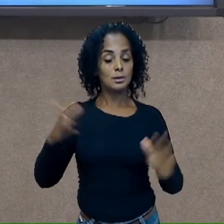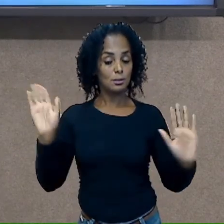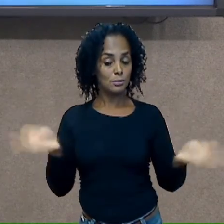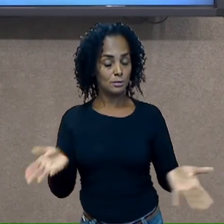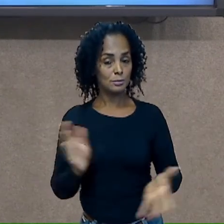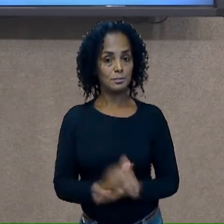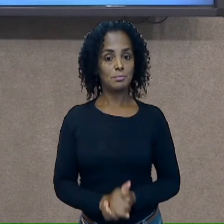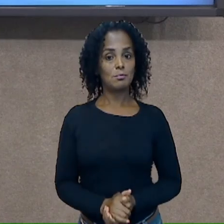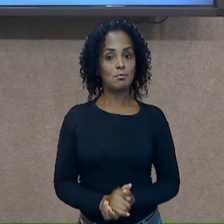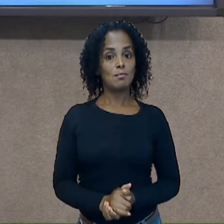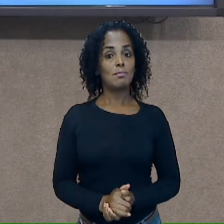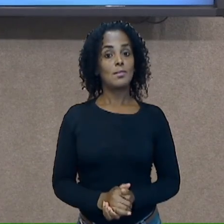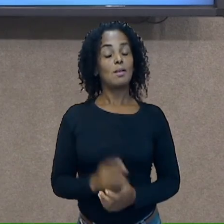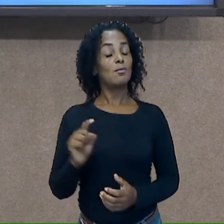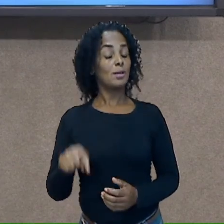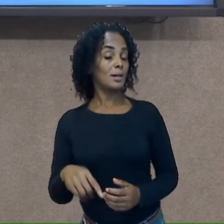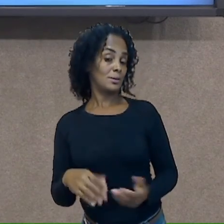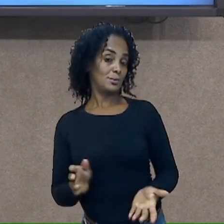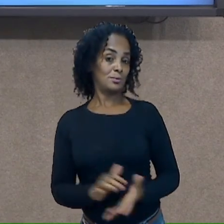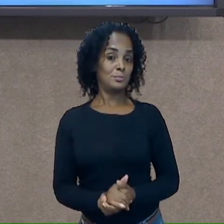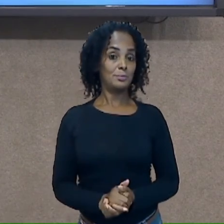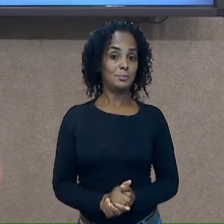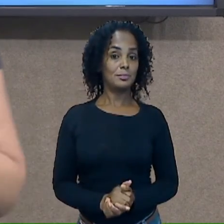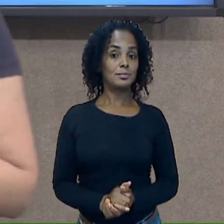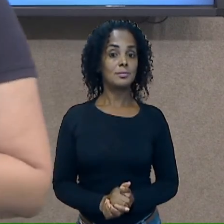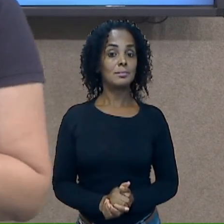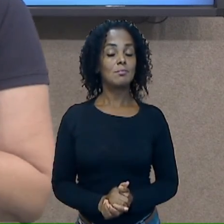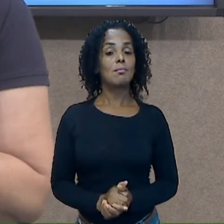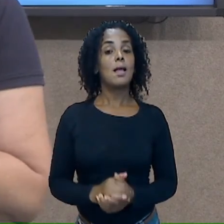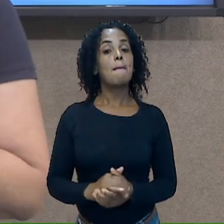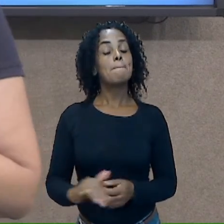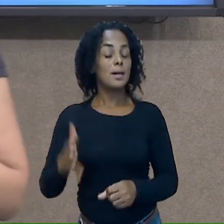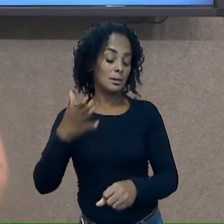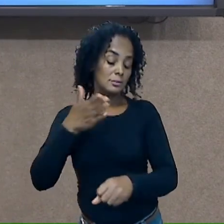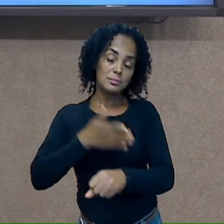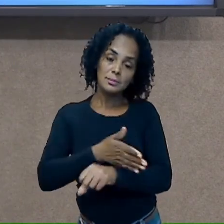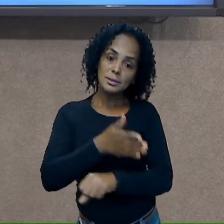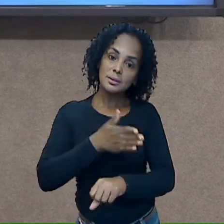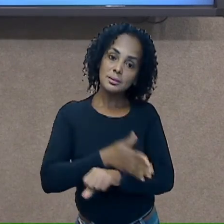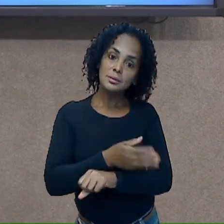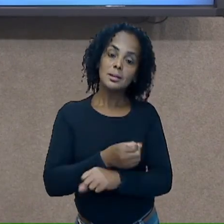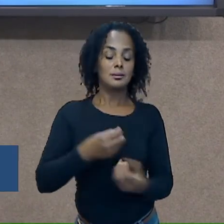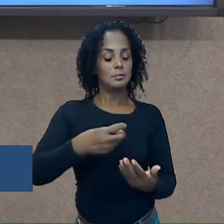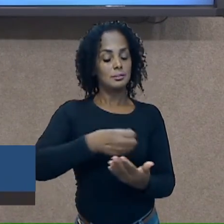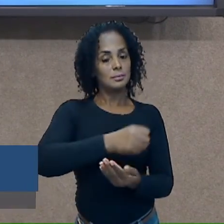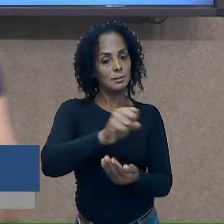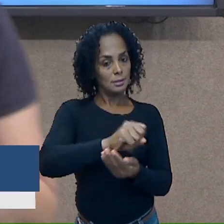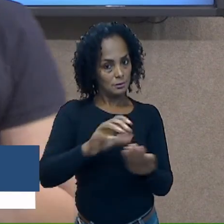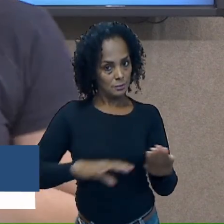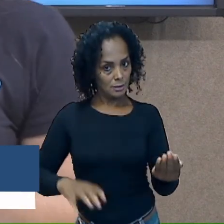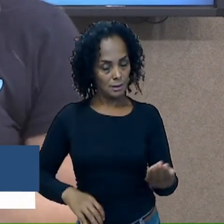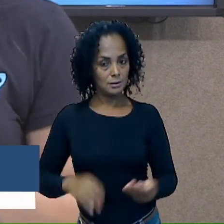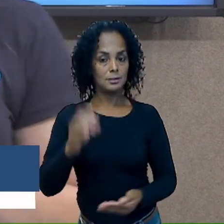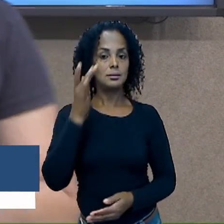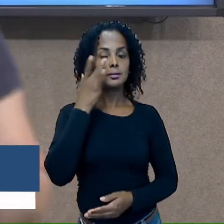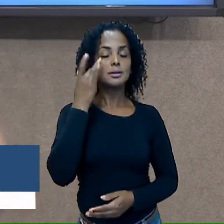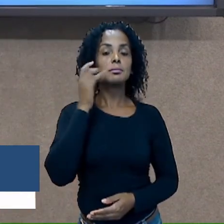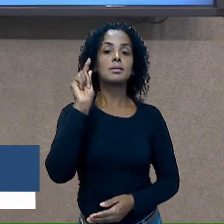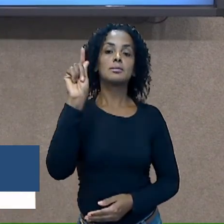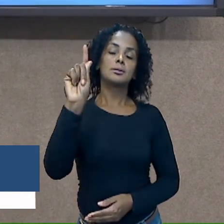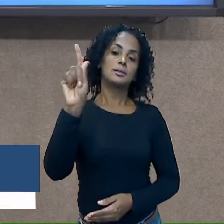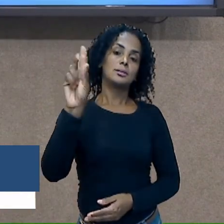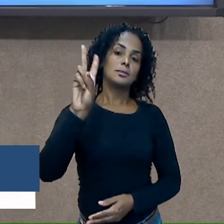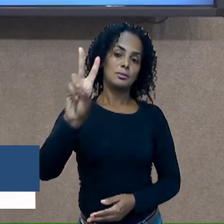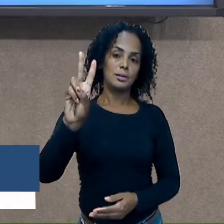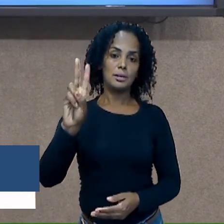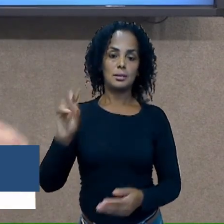dormir. Eu vou ficando por aqui. E para acessar as nossas atividades na plataforma SMED GV, aponte a câmera